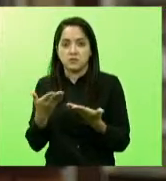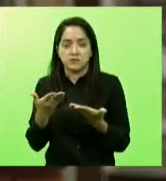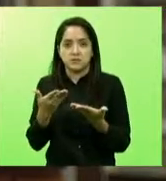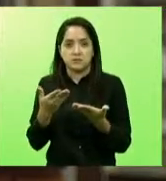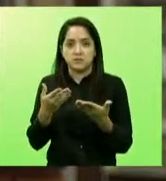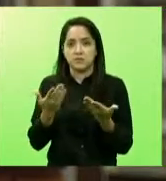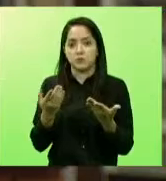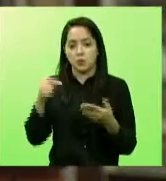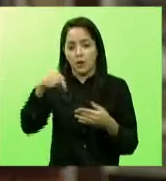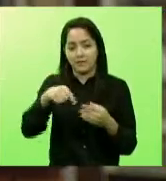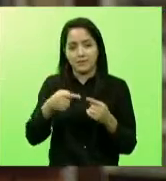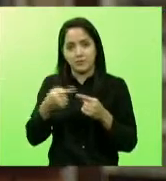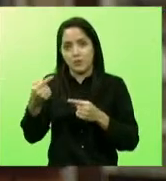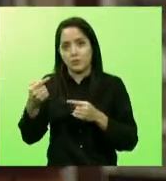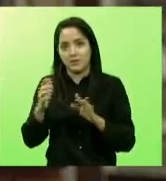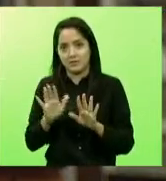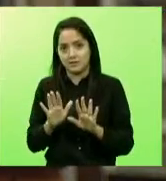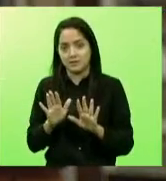mundo, não é dele.